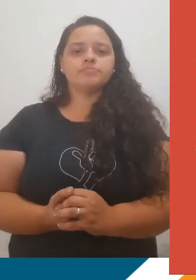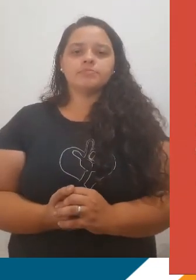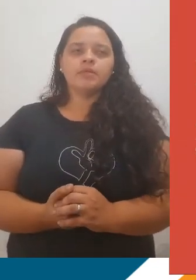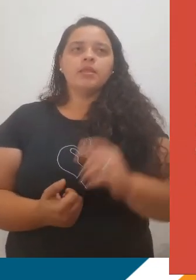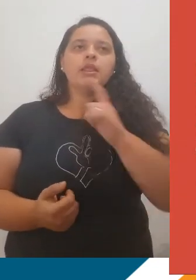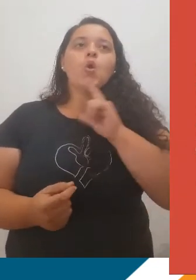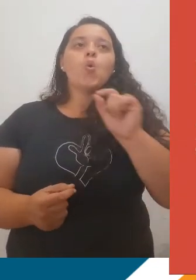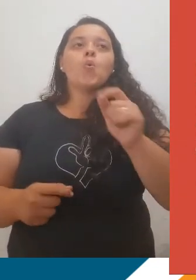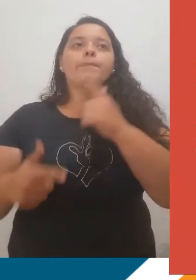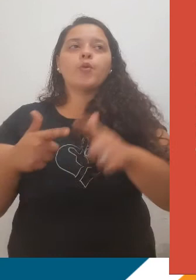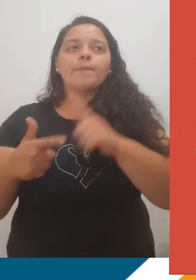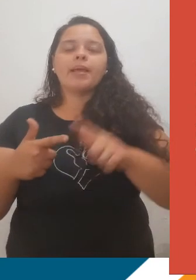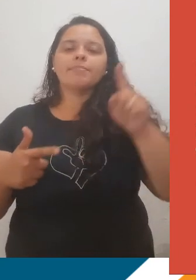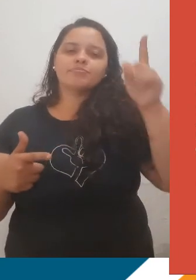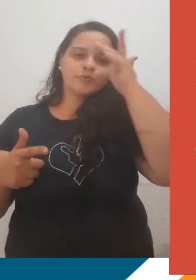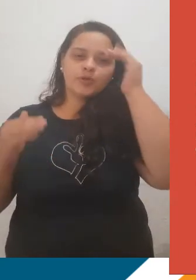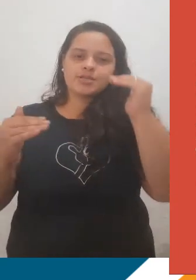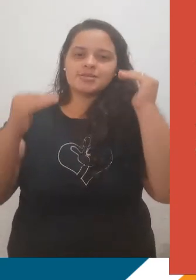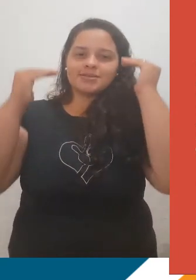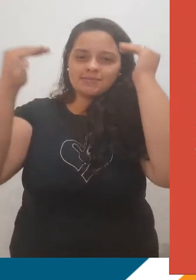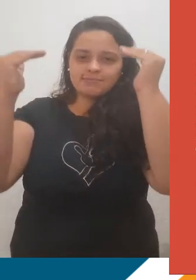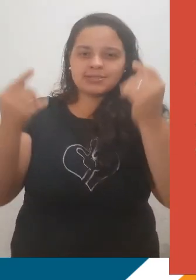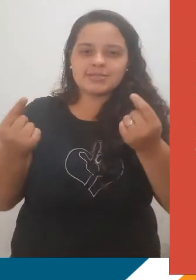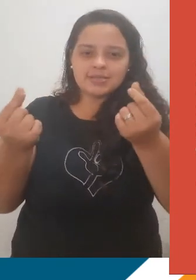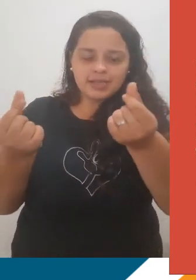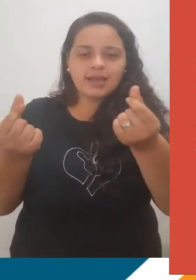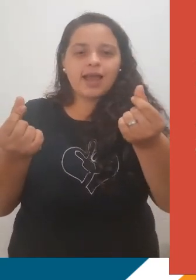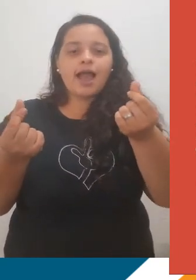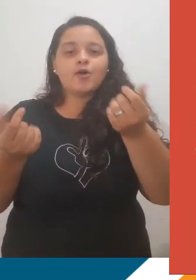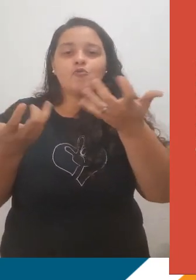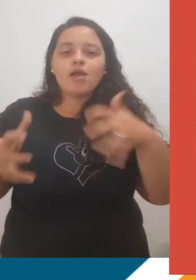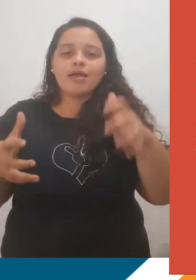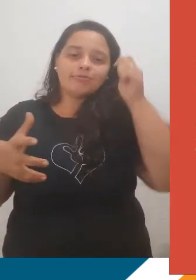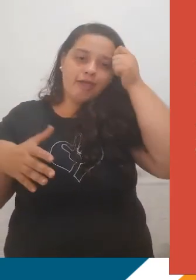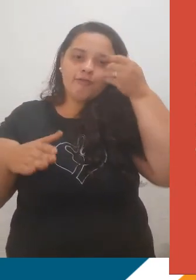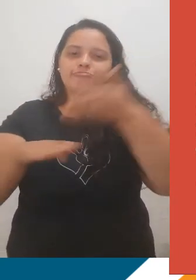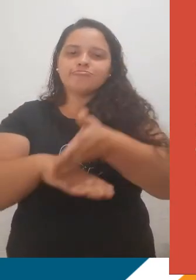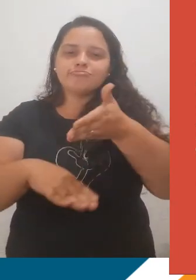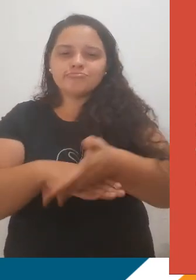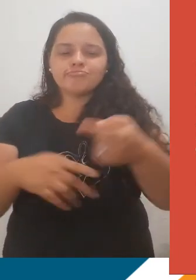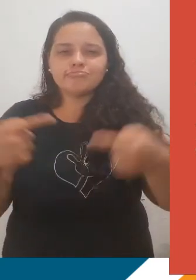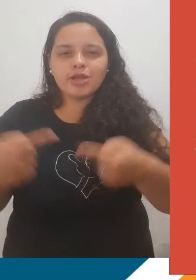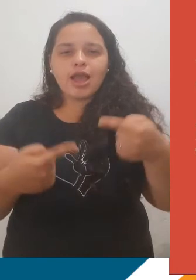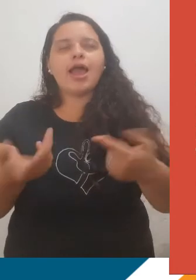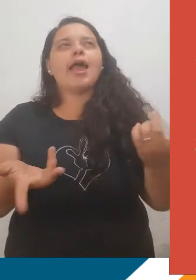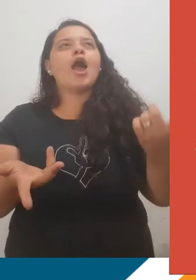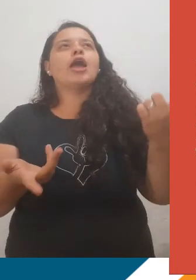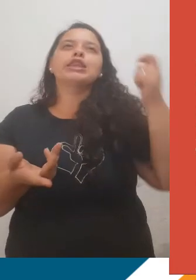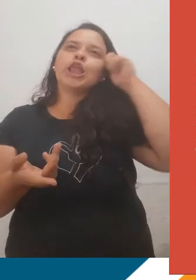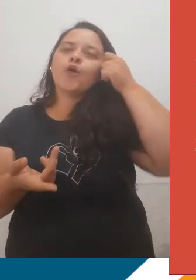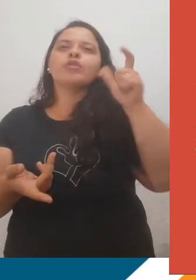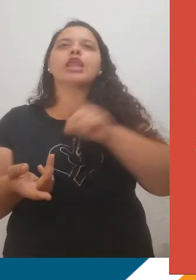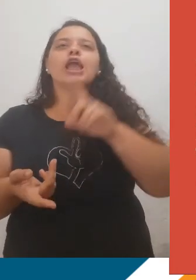insatisfação grande das classes dominantes com essa participação desses grupos, com essa tentativa de obtenção de direitos